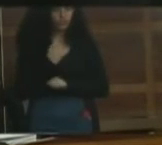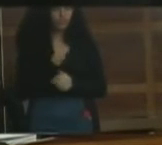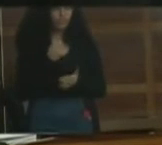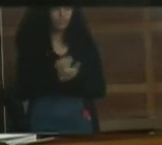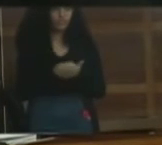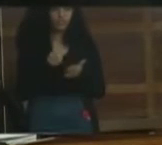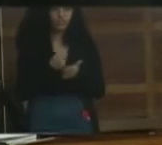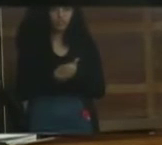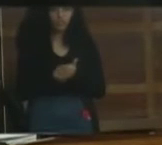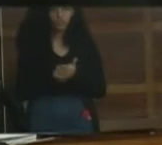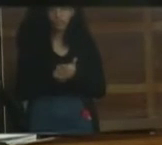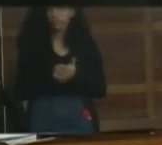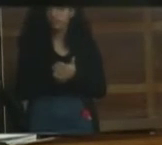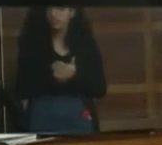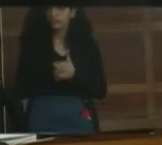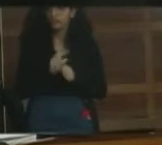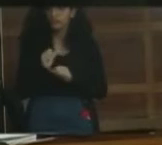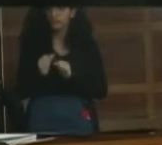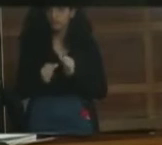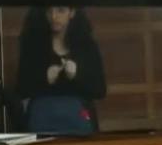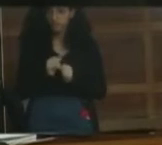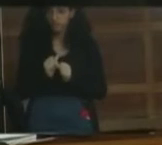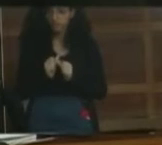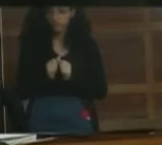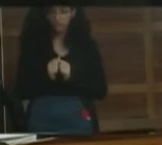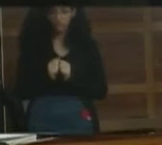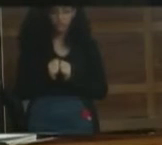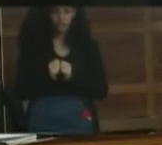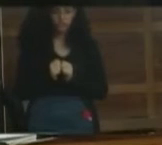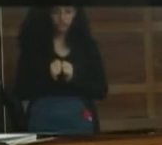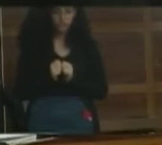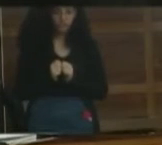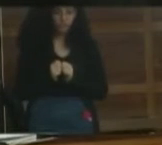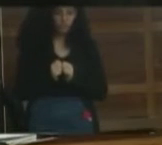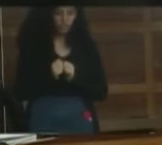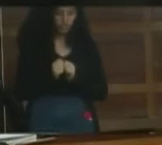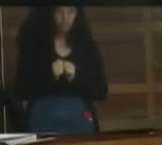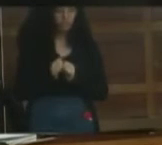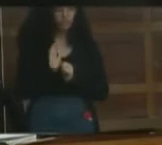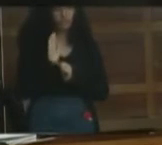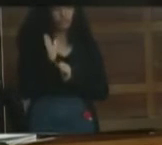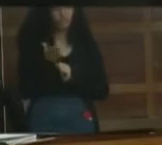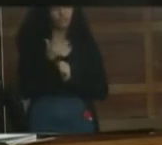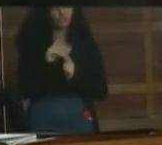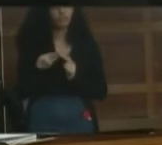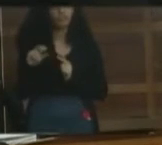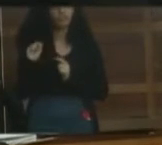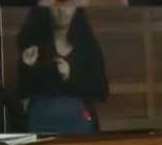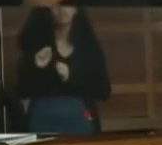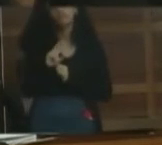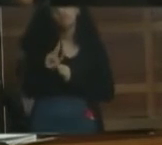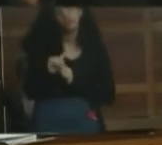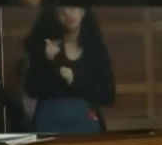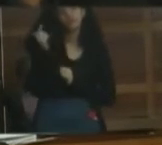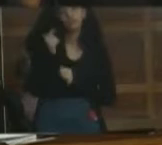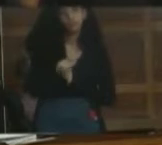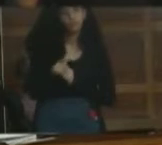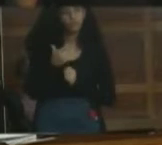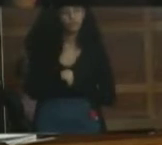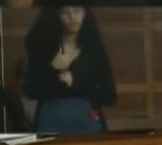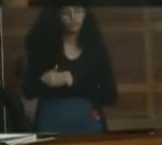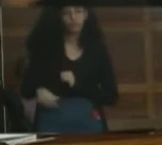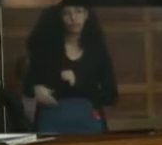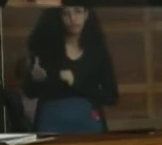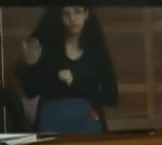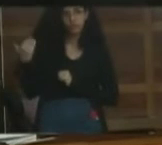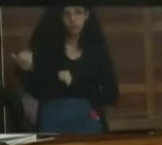ser 12 milhões que nós achamos que ela tá fazendo errado nós achamos isso e já ganhou uma vez e vamos ganhar isso aconteceu no governos